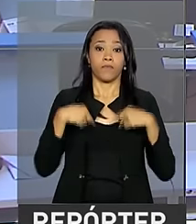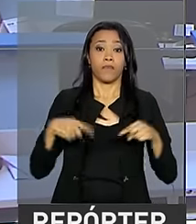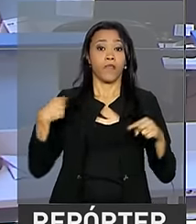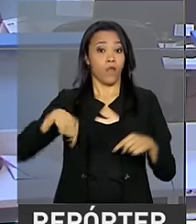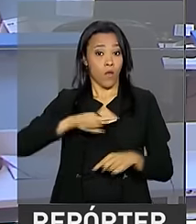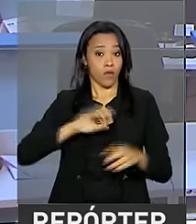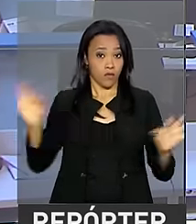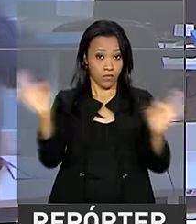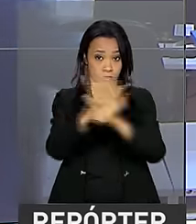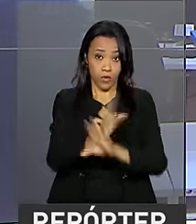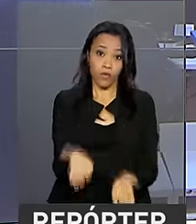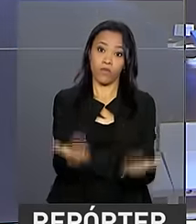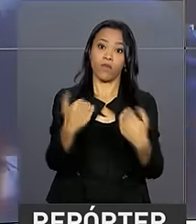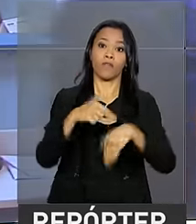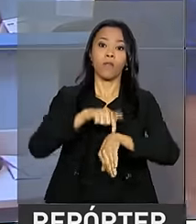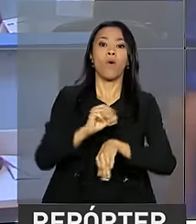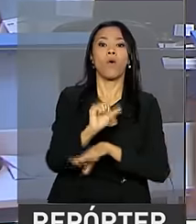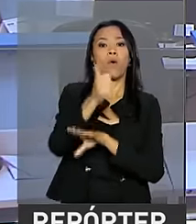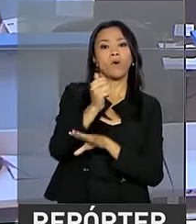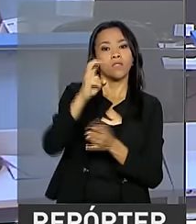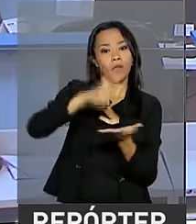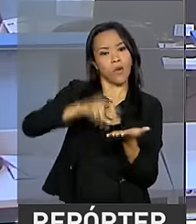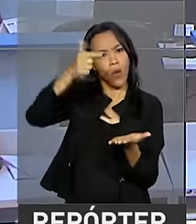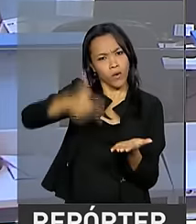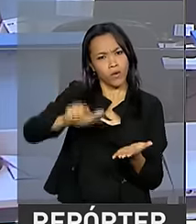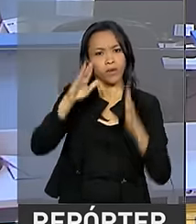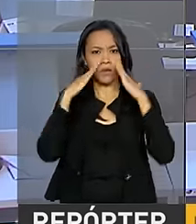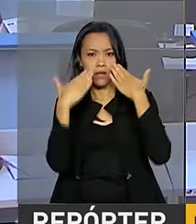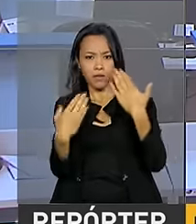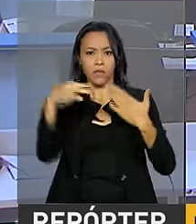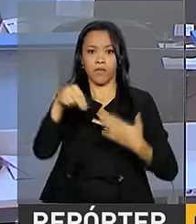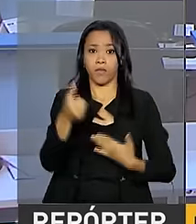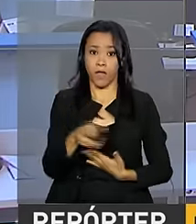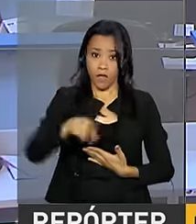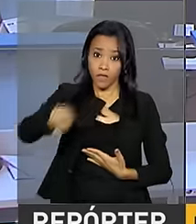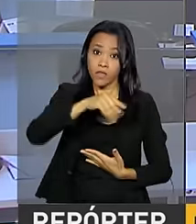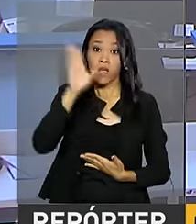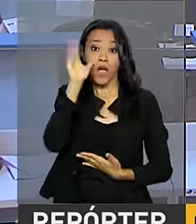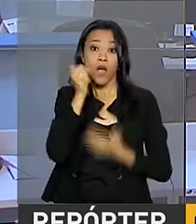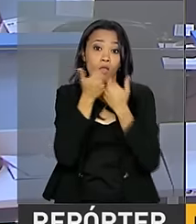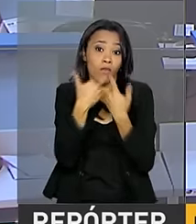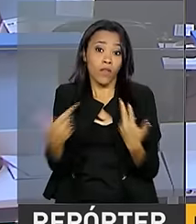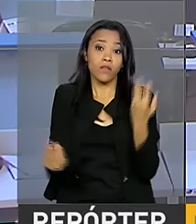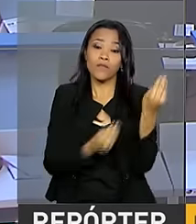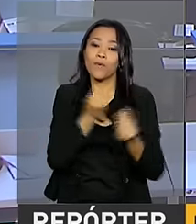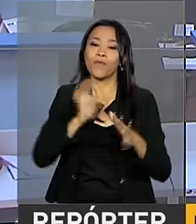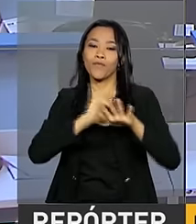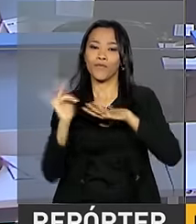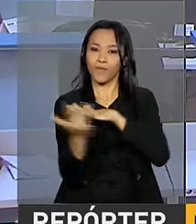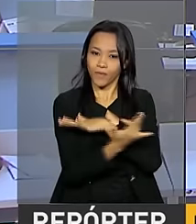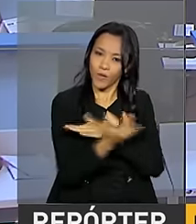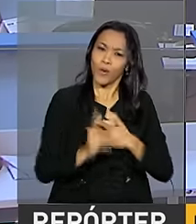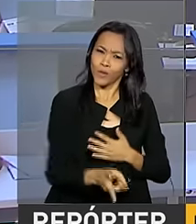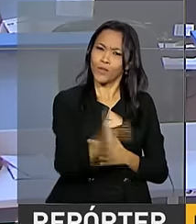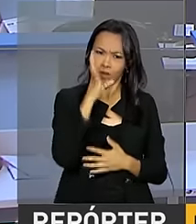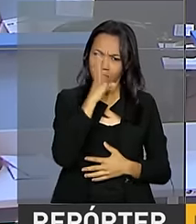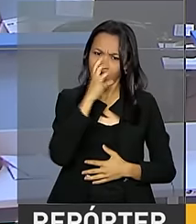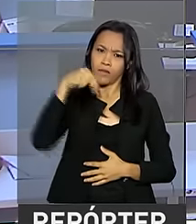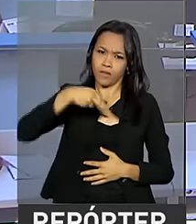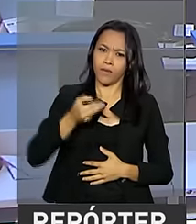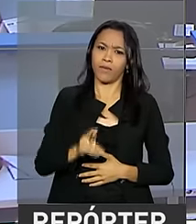por aqui. Voltamos às 11 da manhã na próxima edição do Repórter NBR. Acompanhe as novidades também em nossas redes sociais. Continue com a